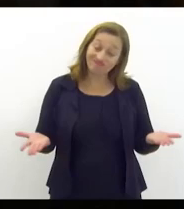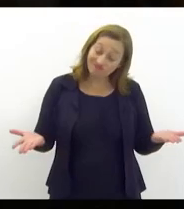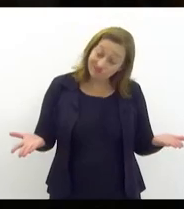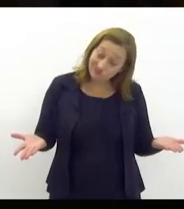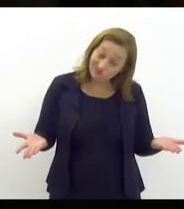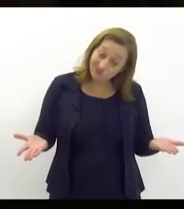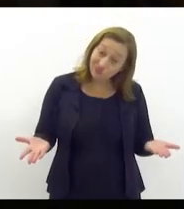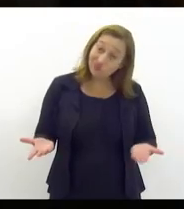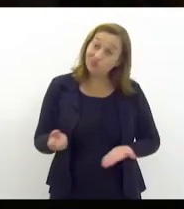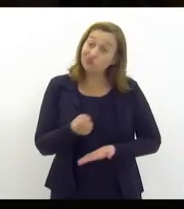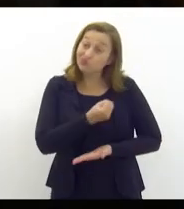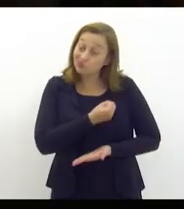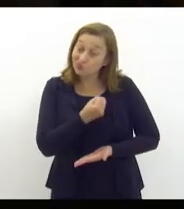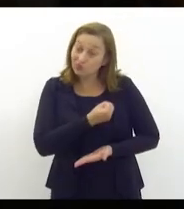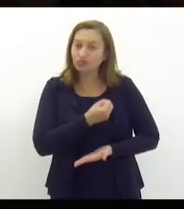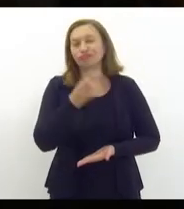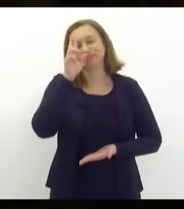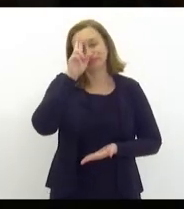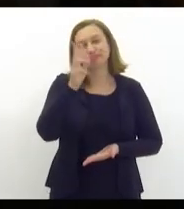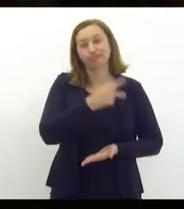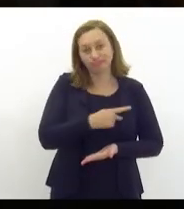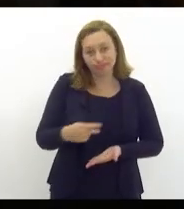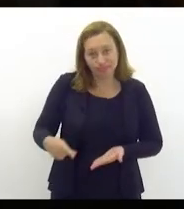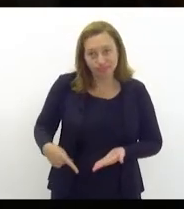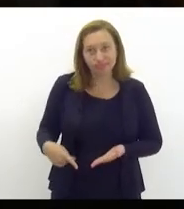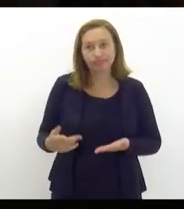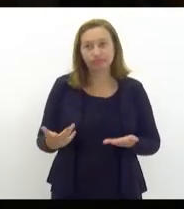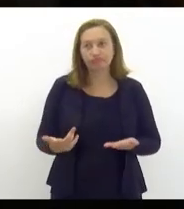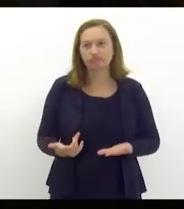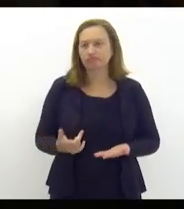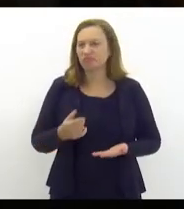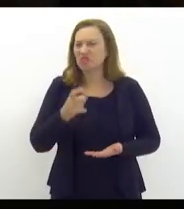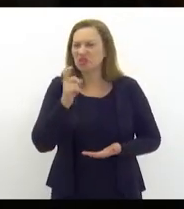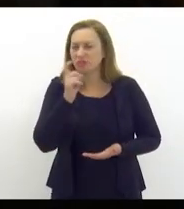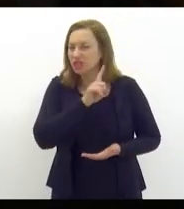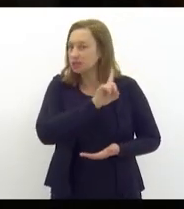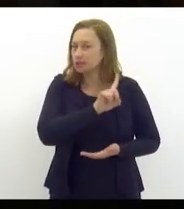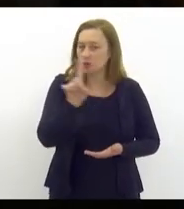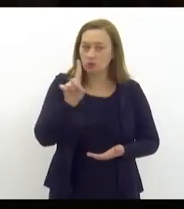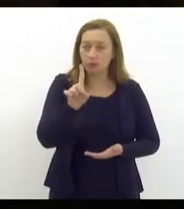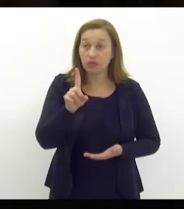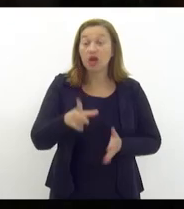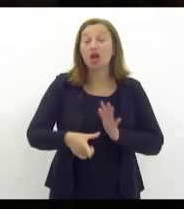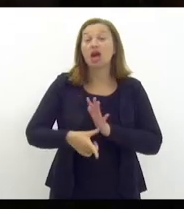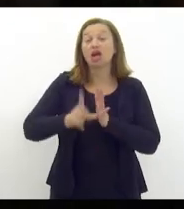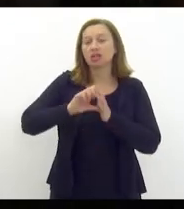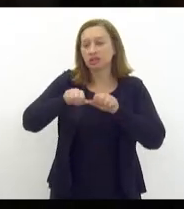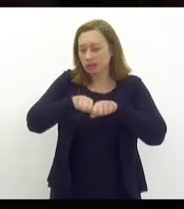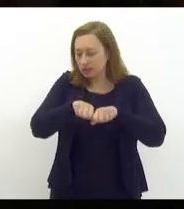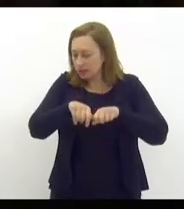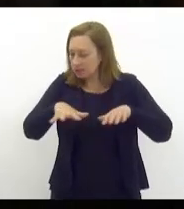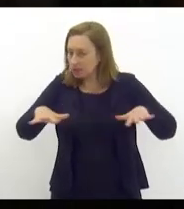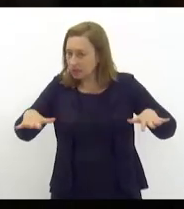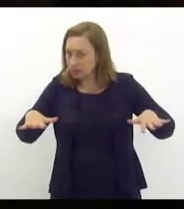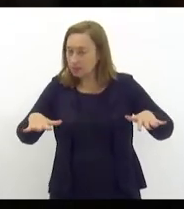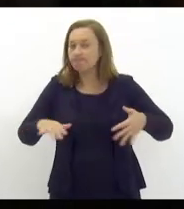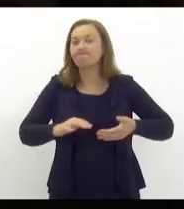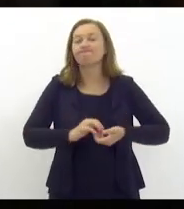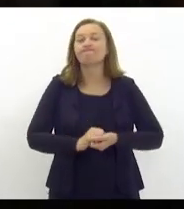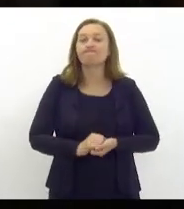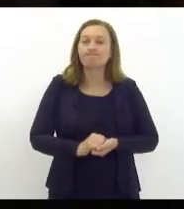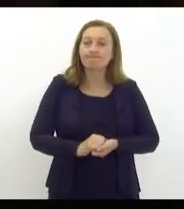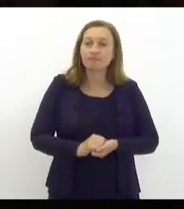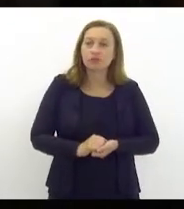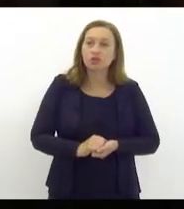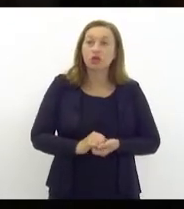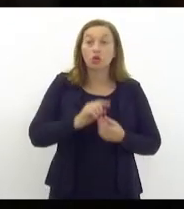E os números, senhor presidente, não mentem. Antes da pandemia,